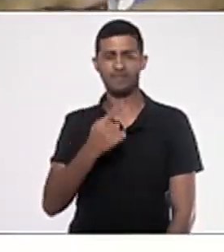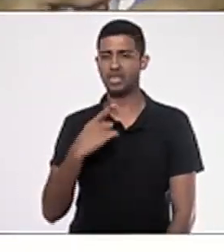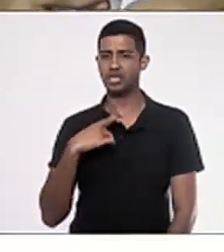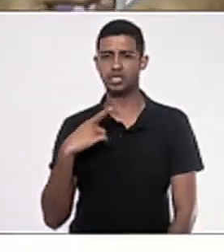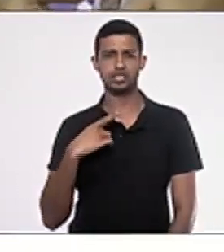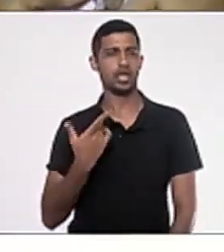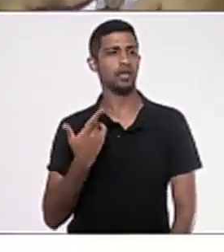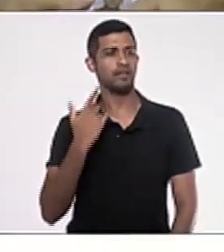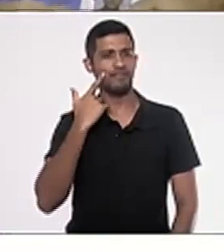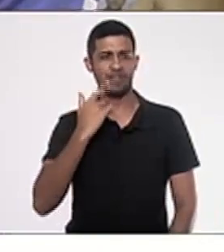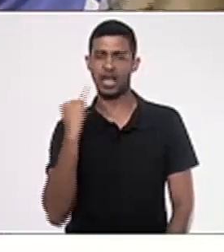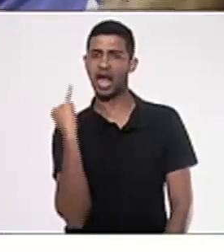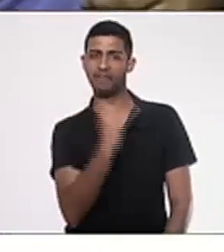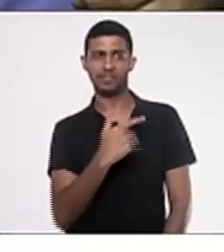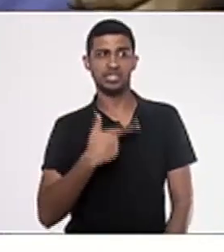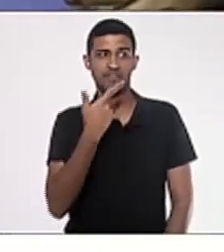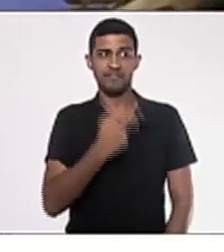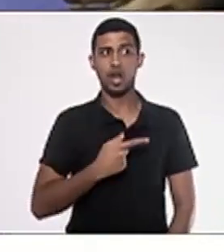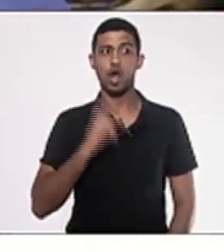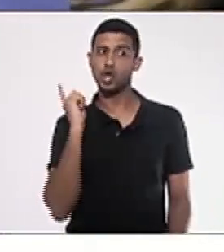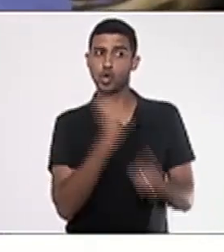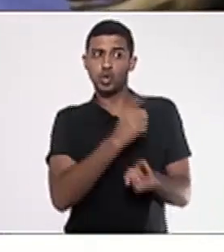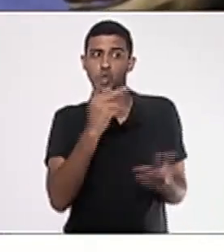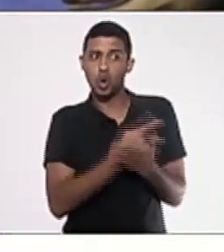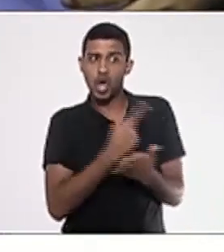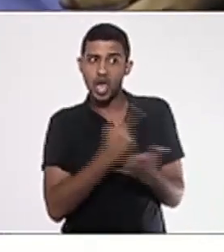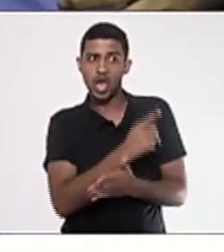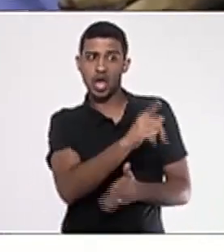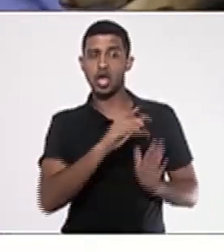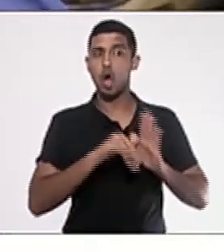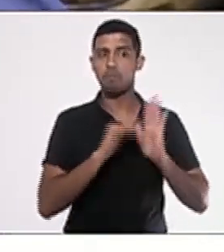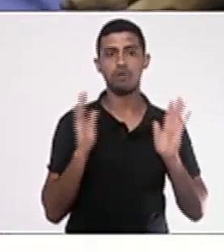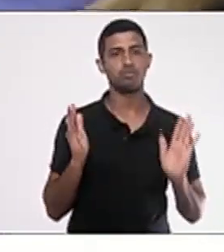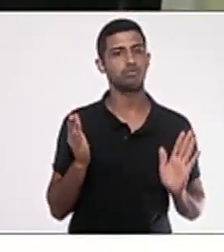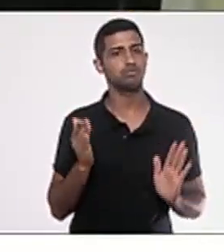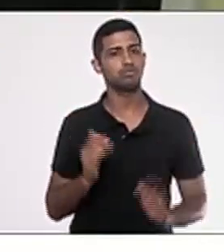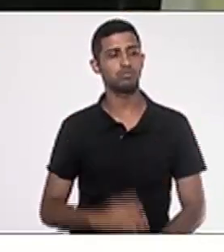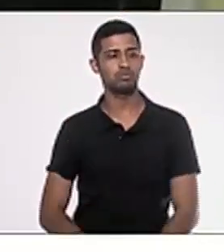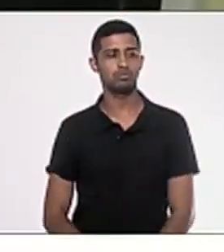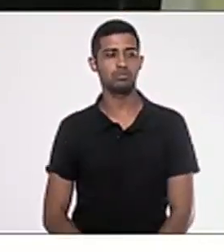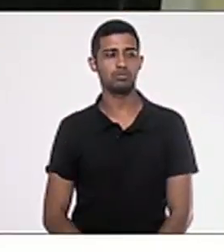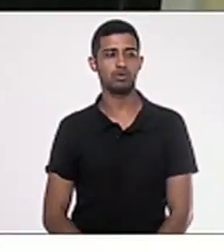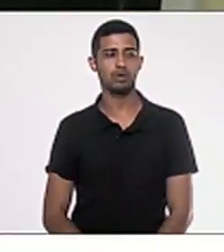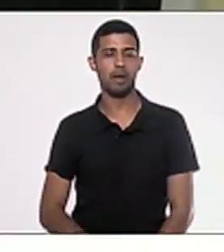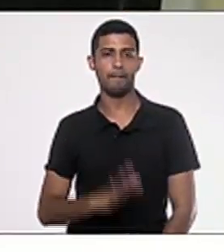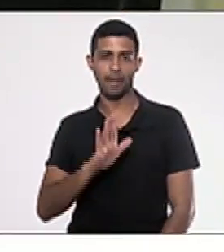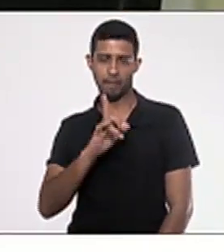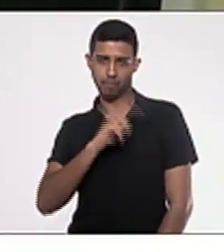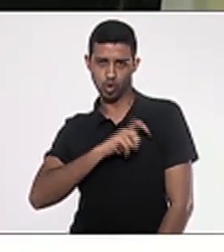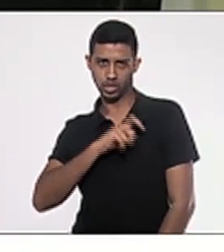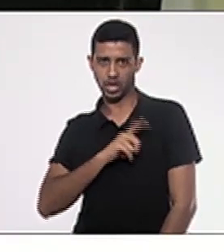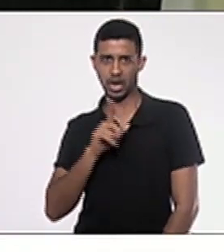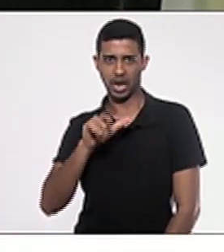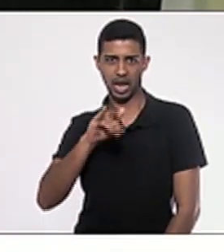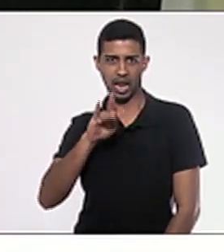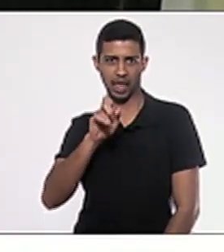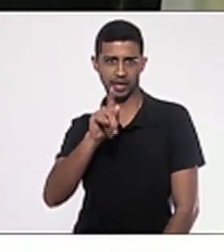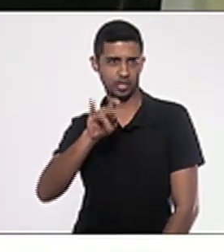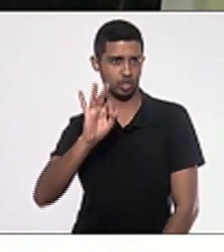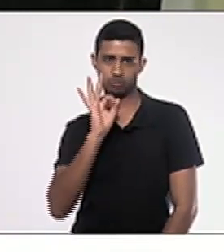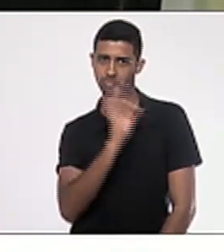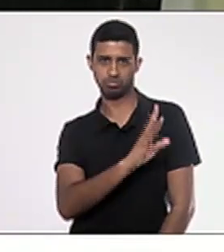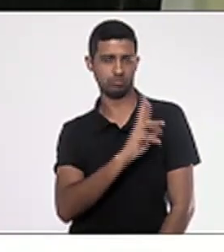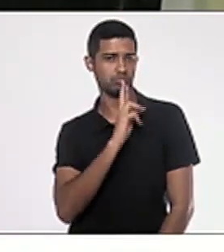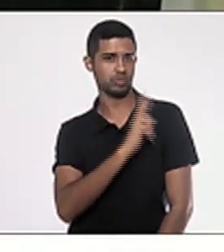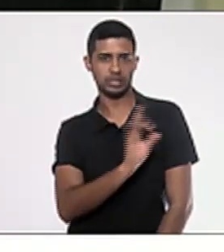informação de que houve uma irregularidade naquele ramal. Mas com motivação, porque a Light não justificava. Você que eu estou naquela Light, CPI então,